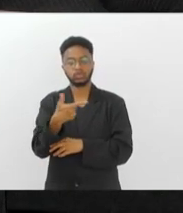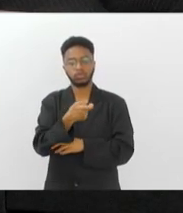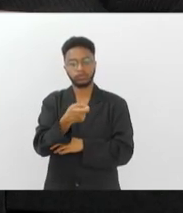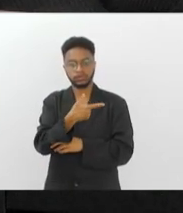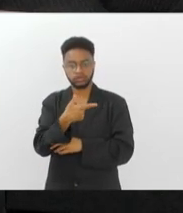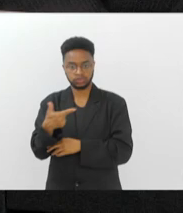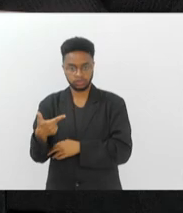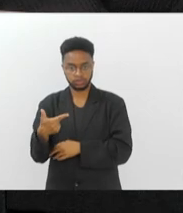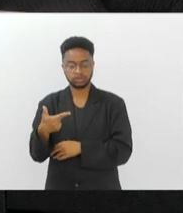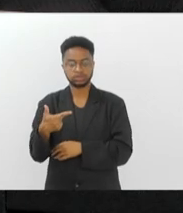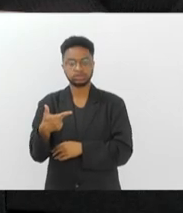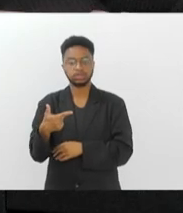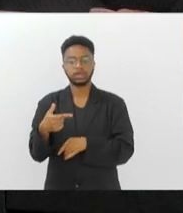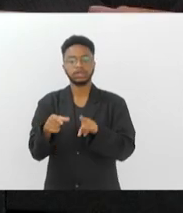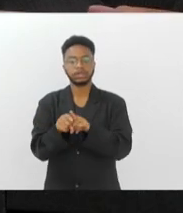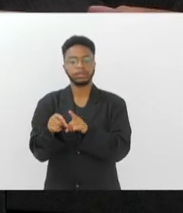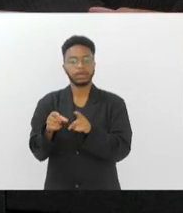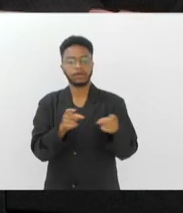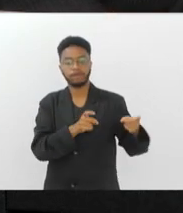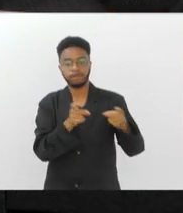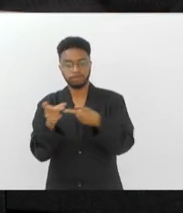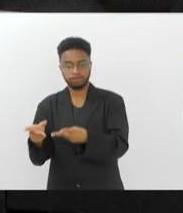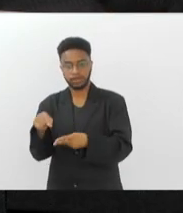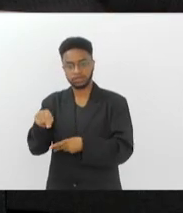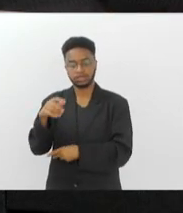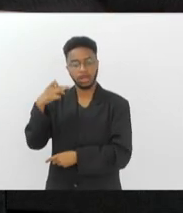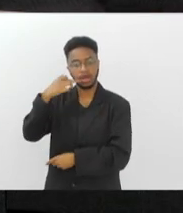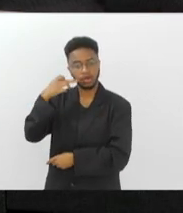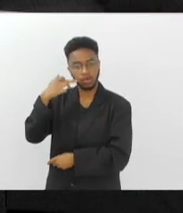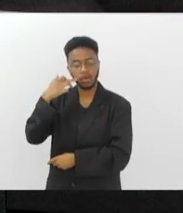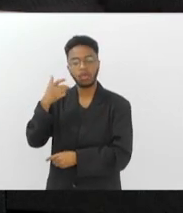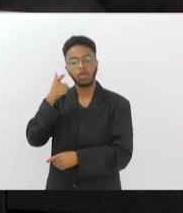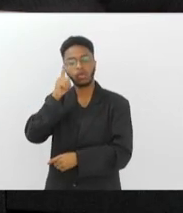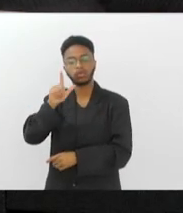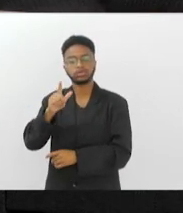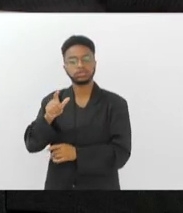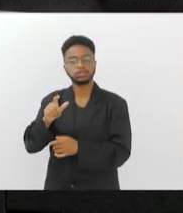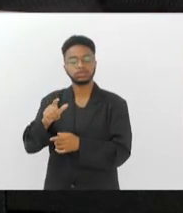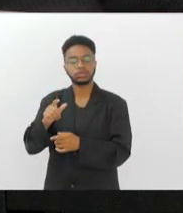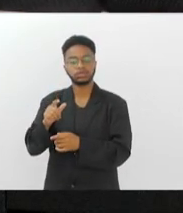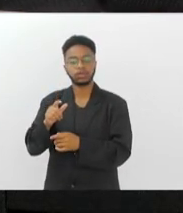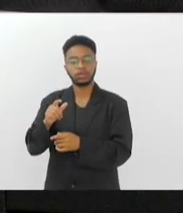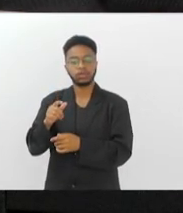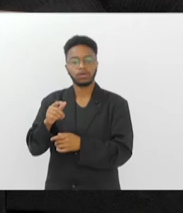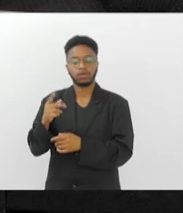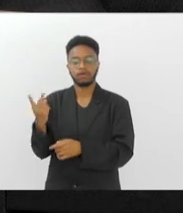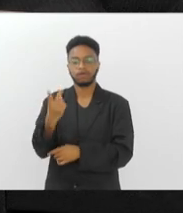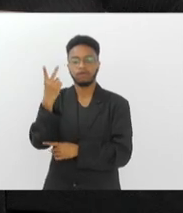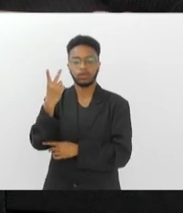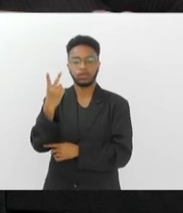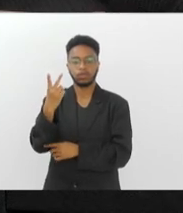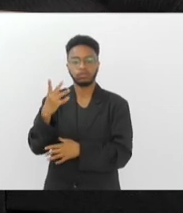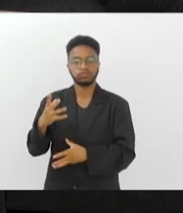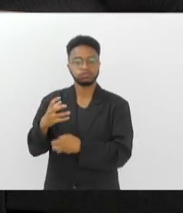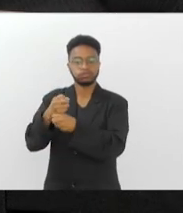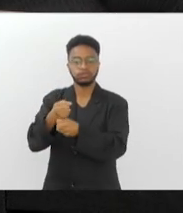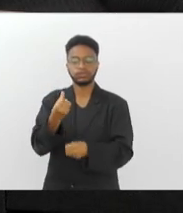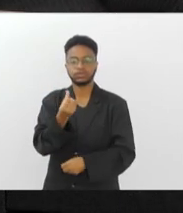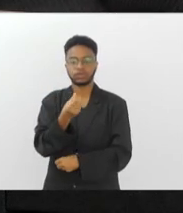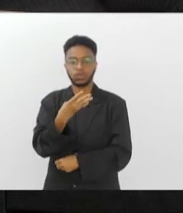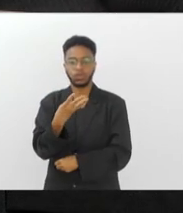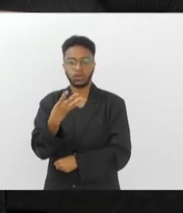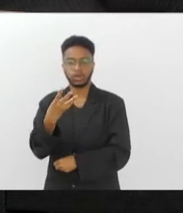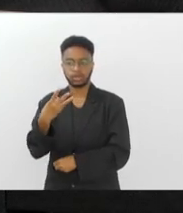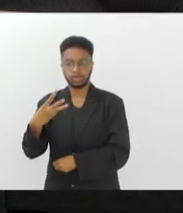2021-2022, as exportações brasileiras para Angola alcançaram um valor de 640,3